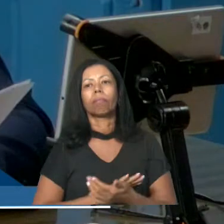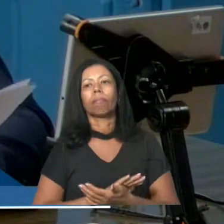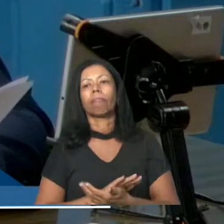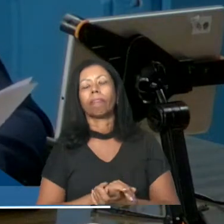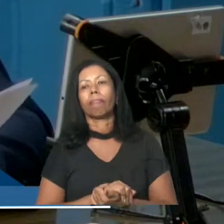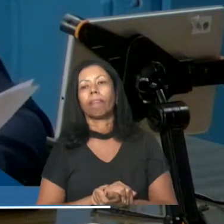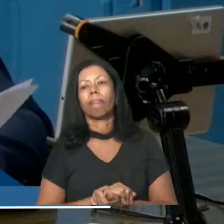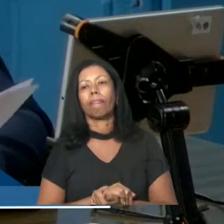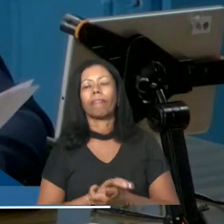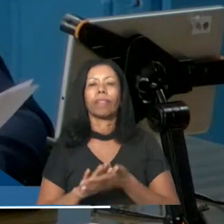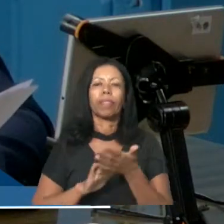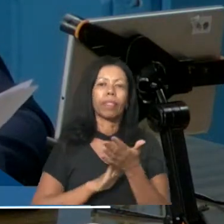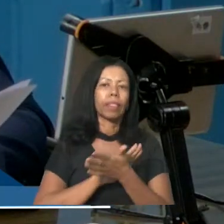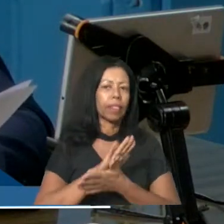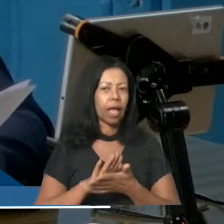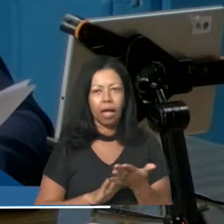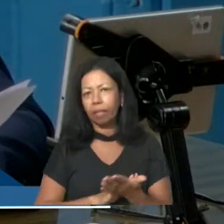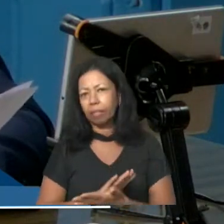absolutamente nada.